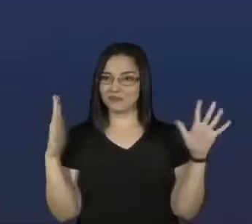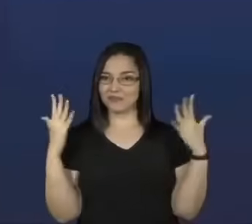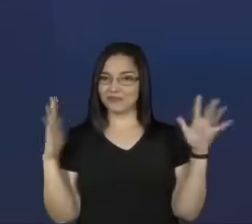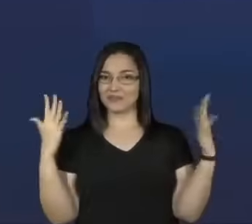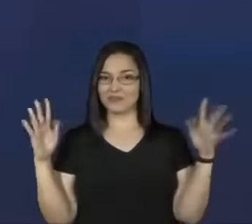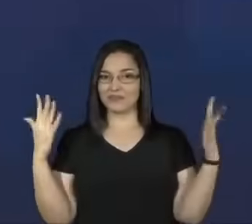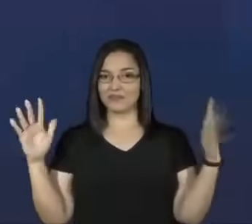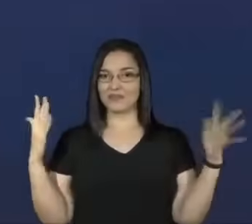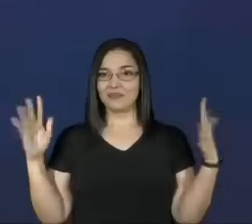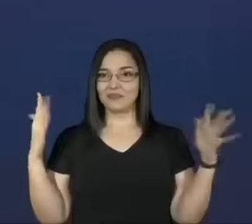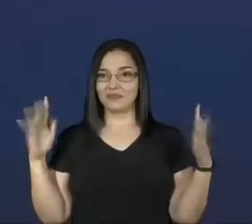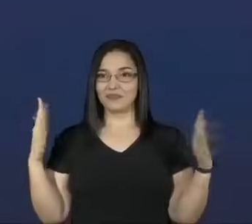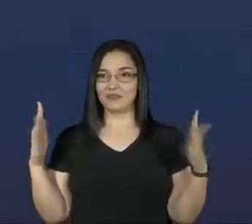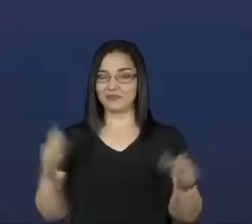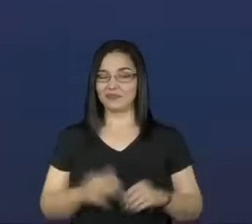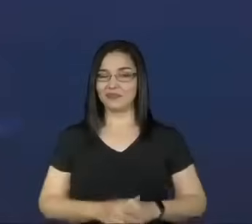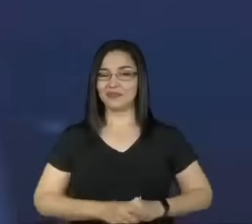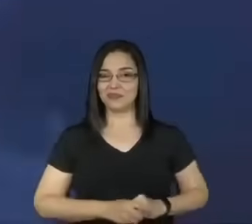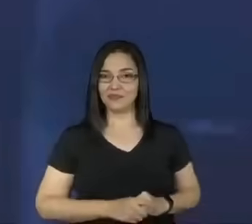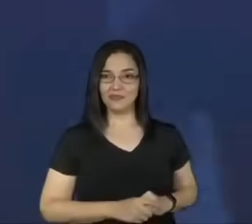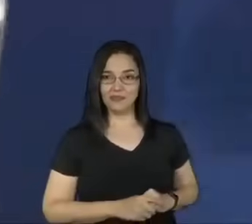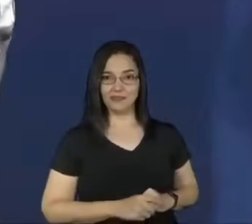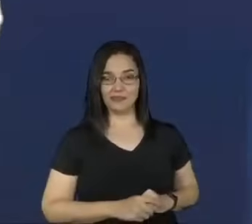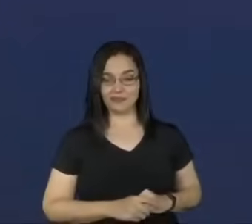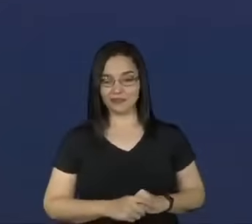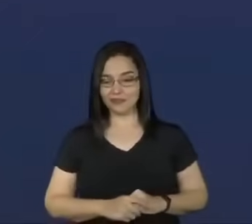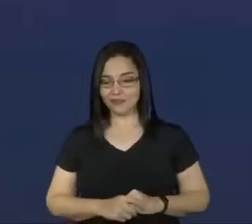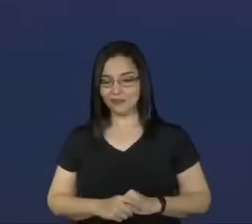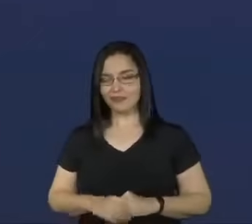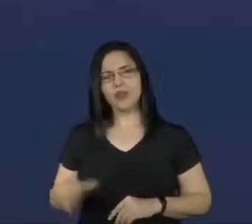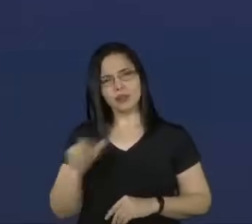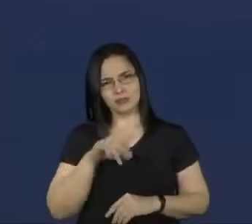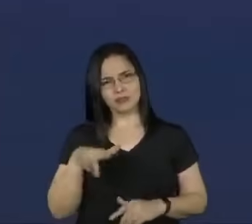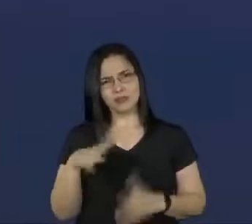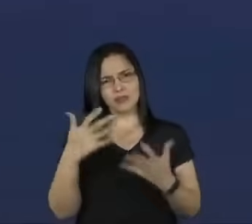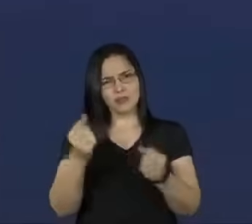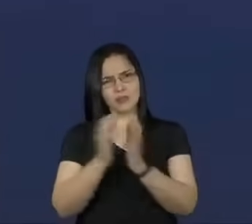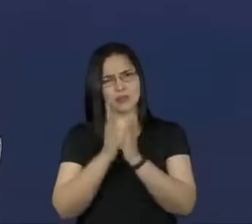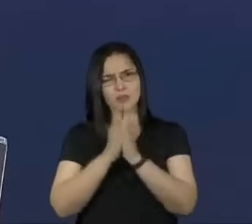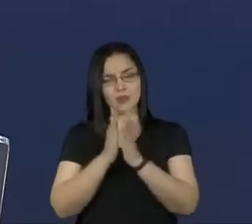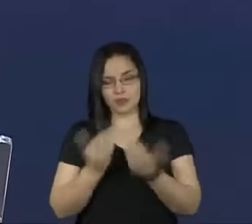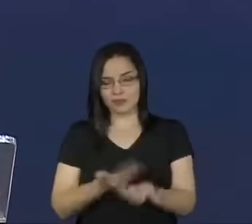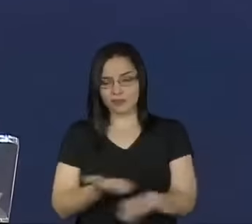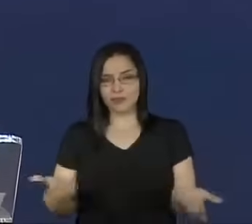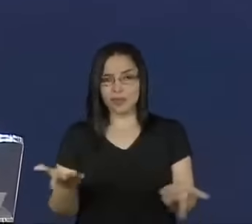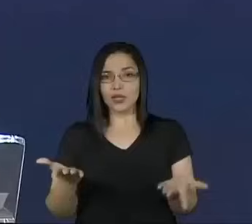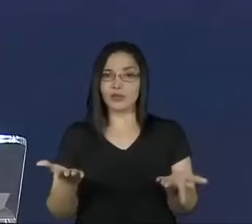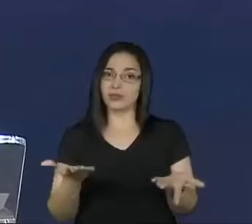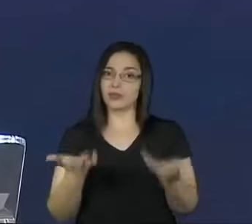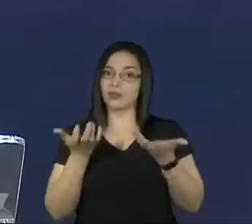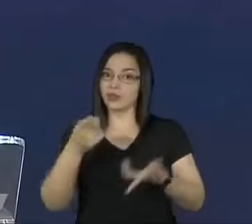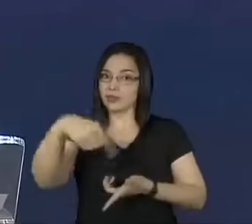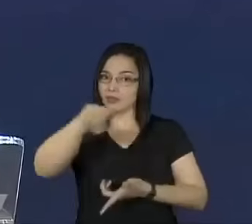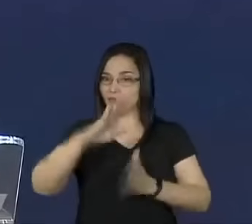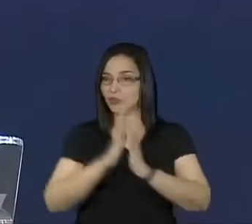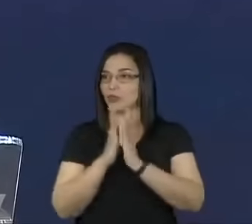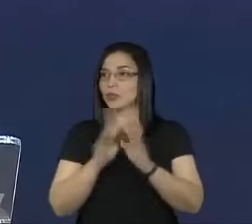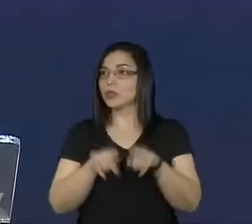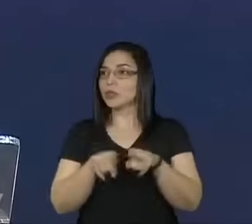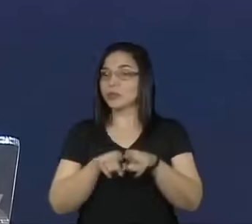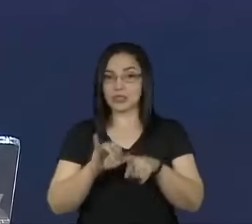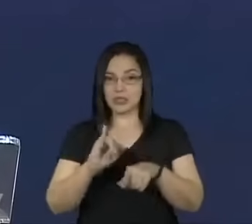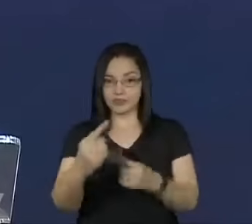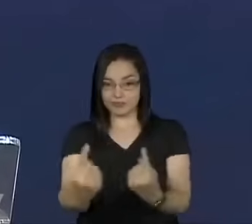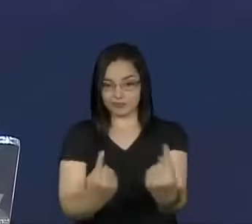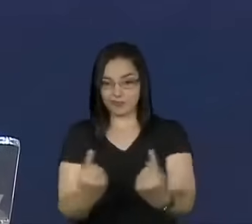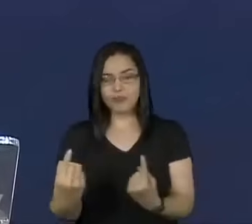senhor irmãos eu vou orar por essas pessoas aqui Gostaria que você orasse você que tá aqui na frente